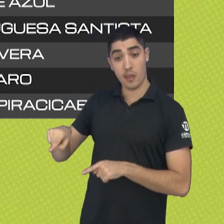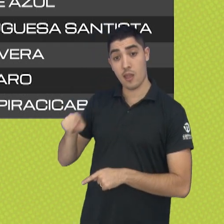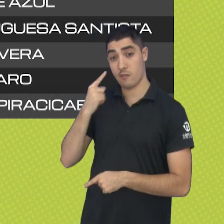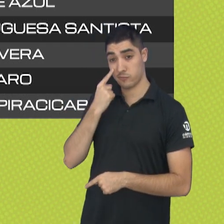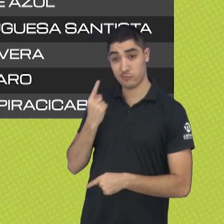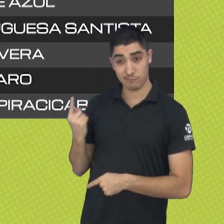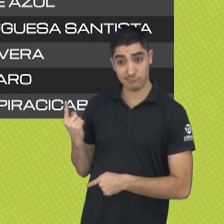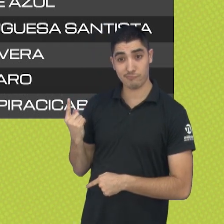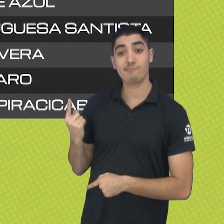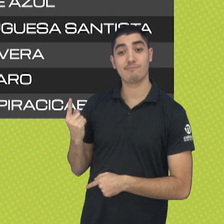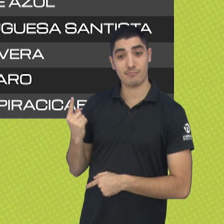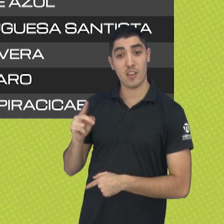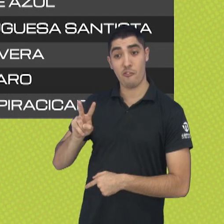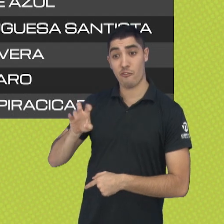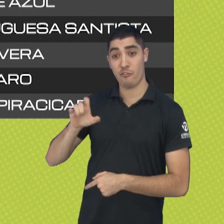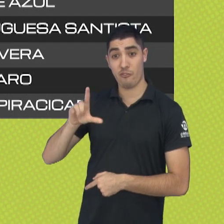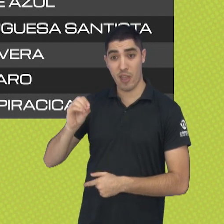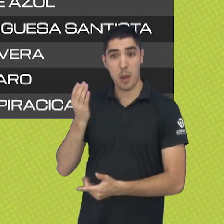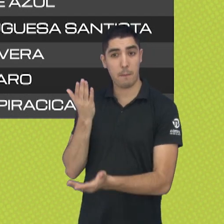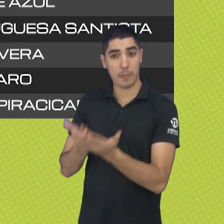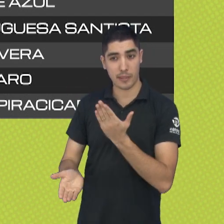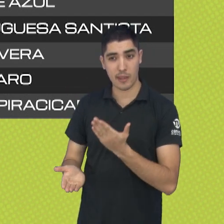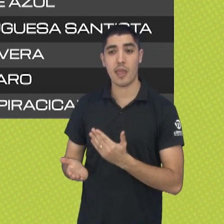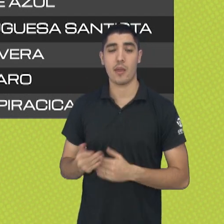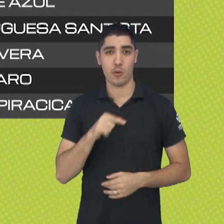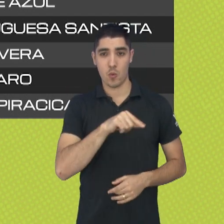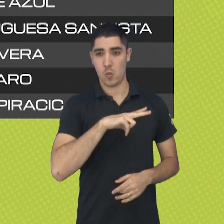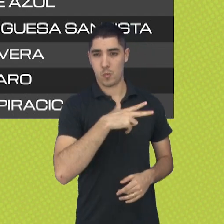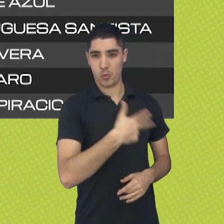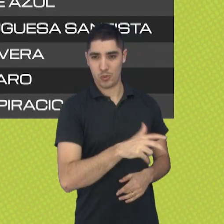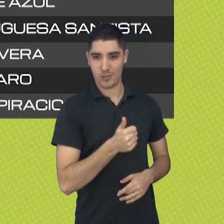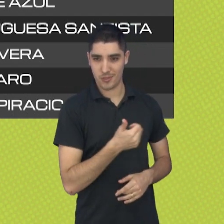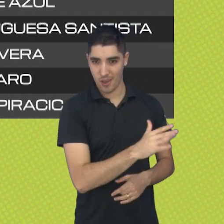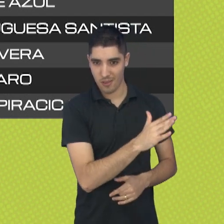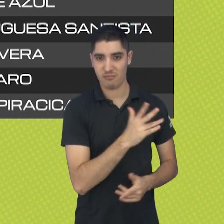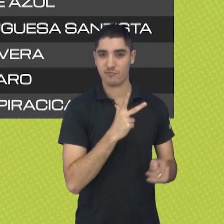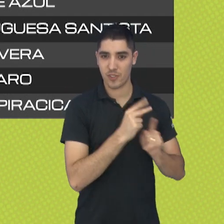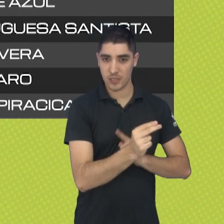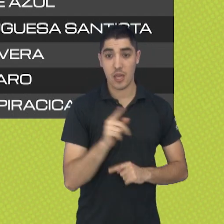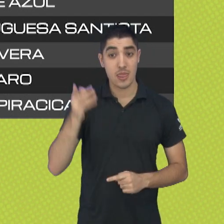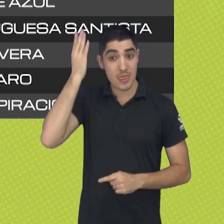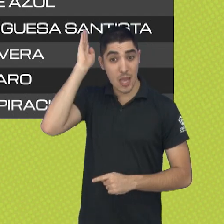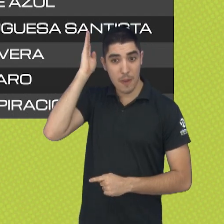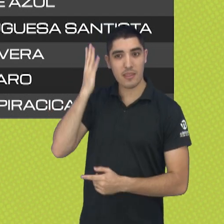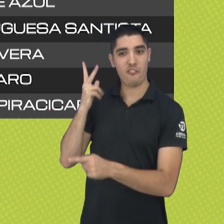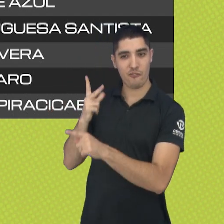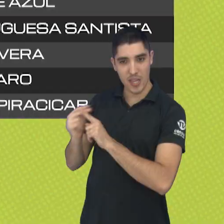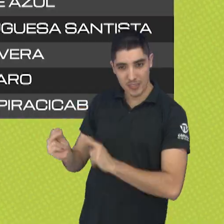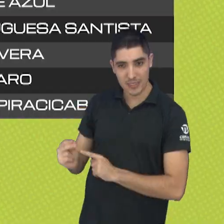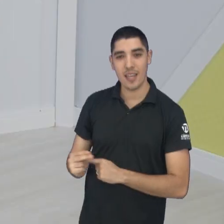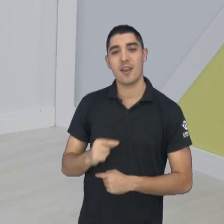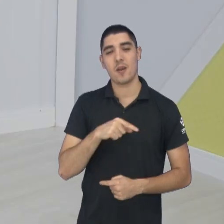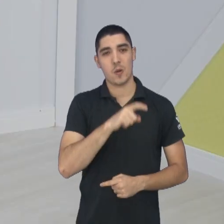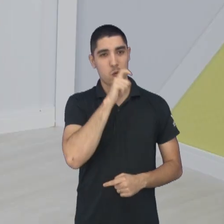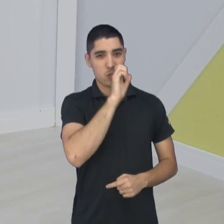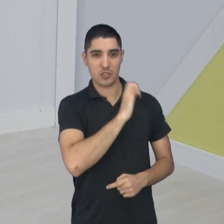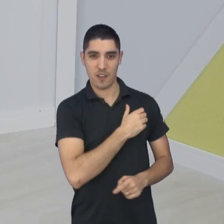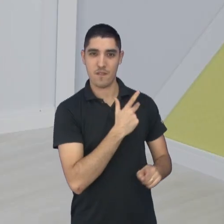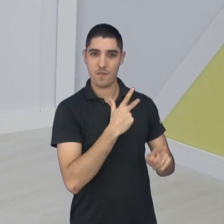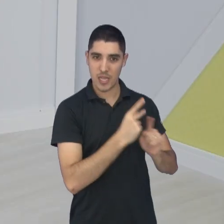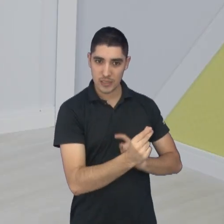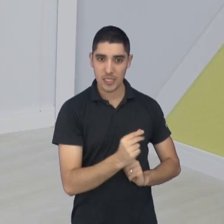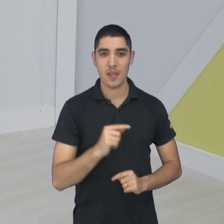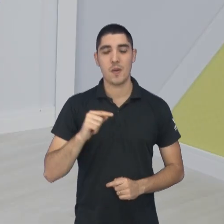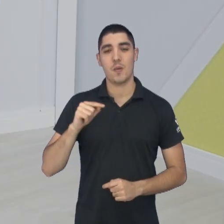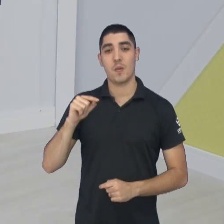Santista. Taubaté 1-0, graças a Deus, né, Brunão? Que beleza, hein? São José também 1-0. Ferroviária e 15 de Piracicaba, um clássico ali